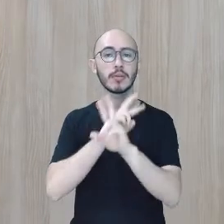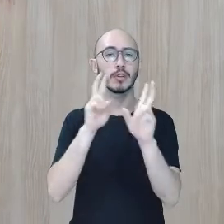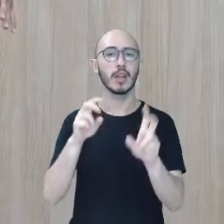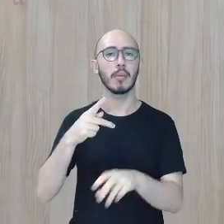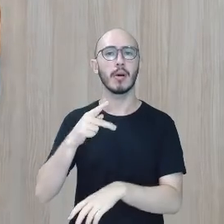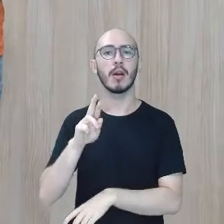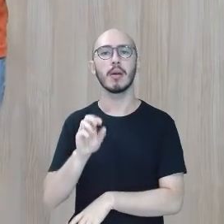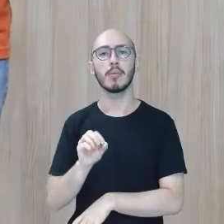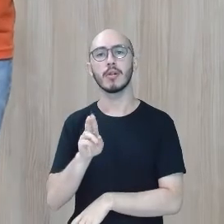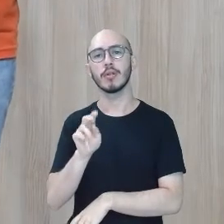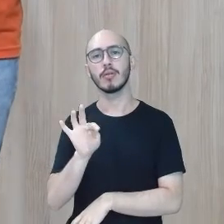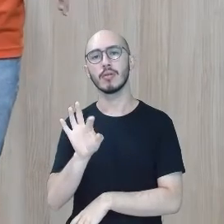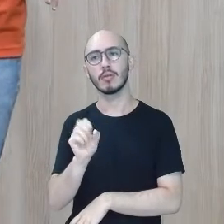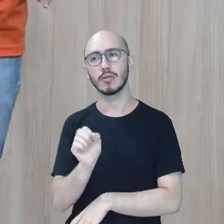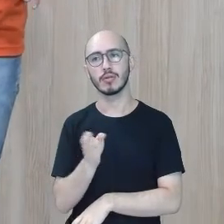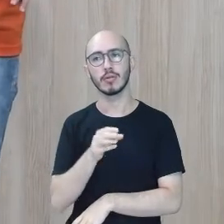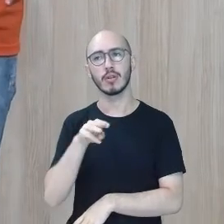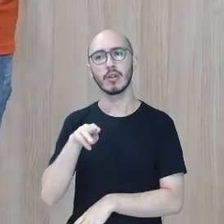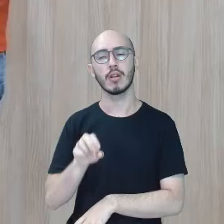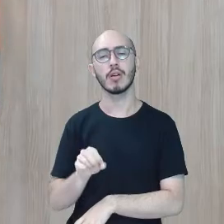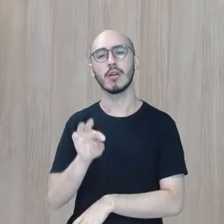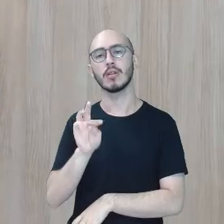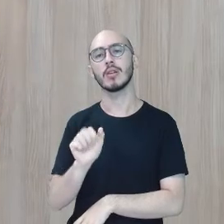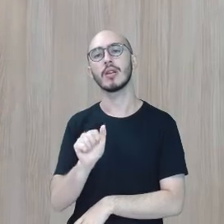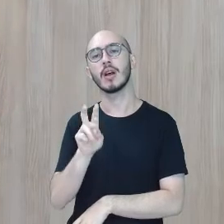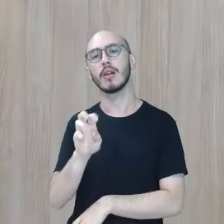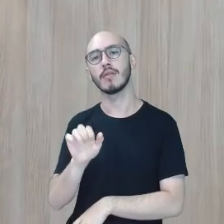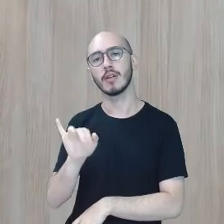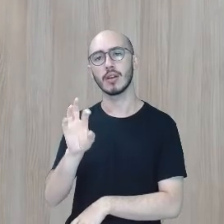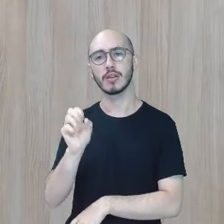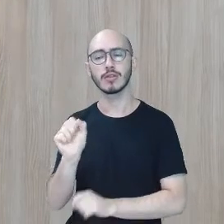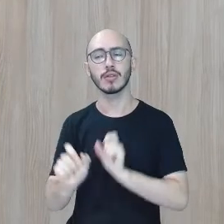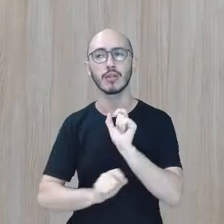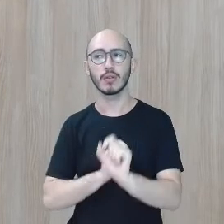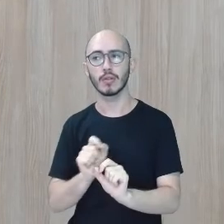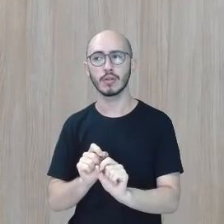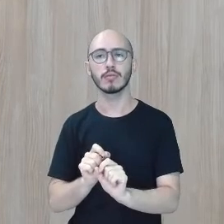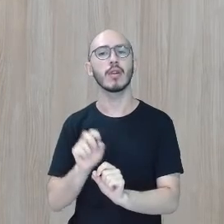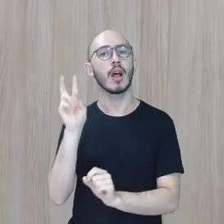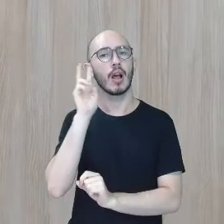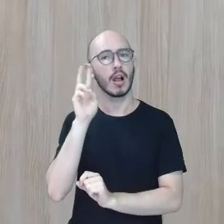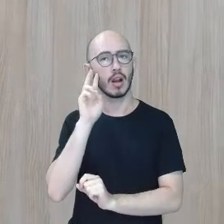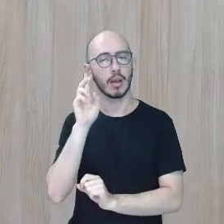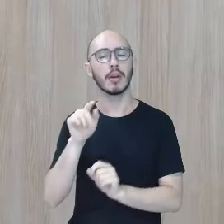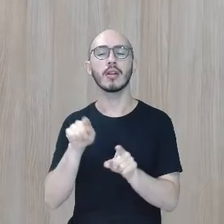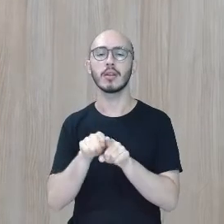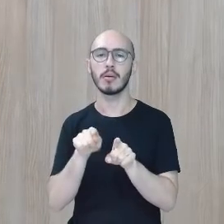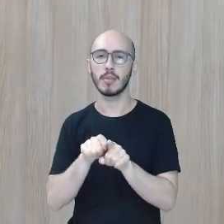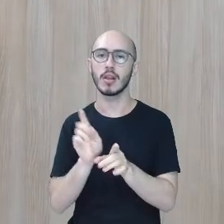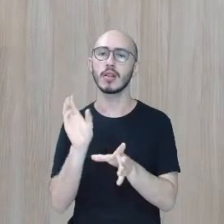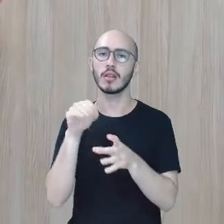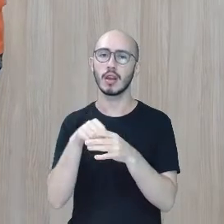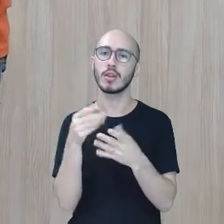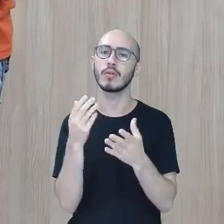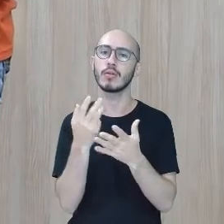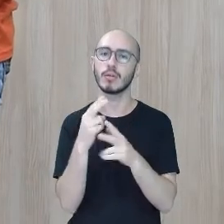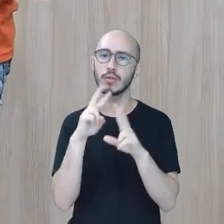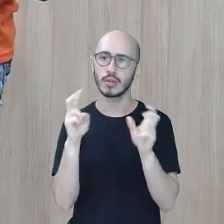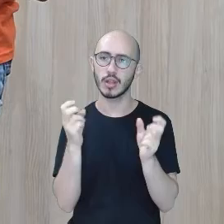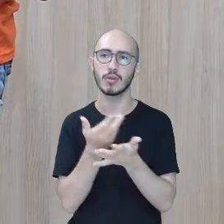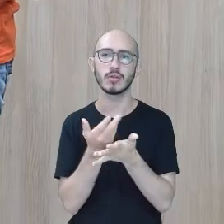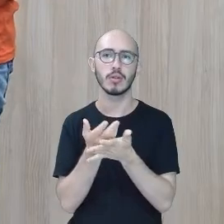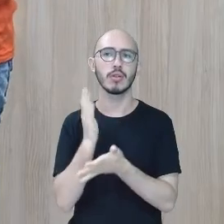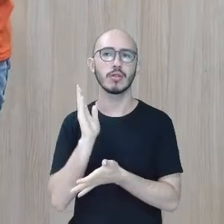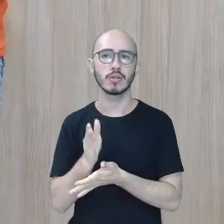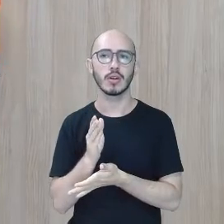os produtos notáveis, certo? Lembra que fatoração é um produto, tá bom? Agora a gente vai falar dos produtos que são